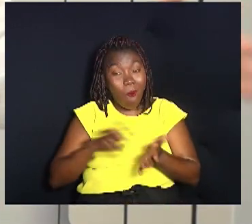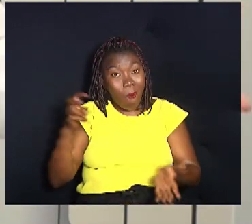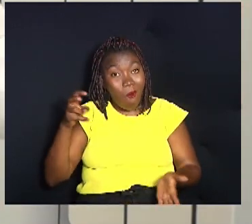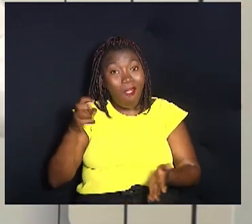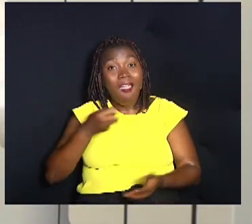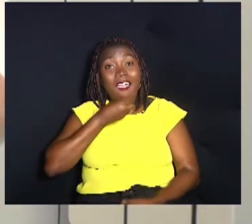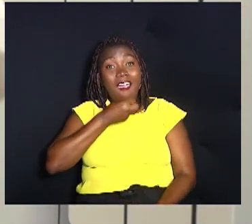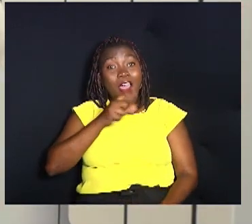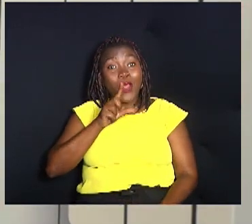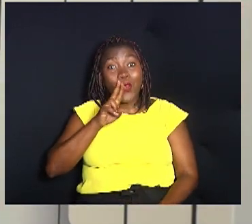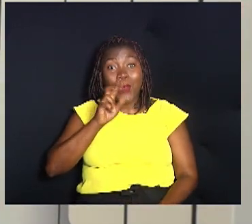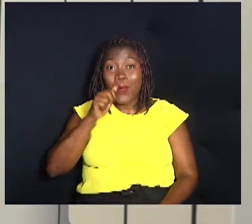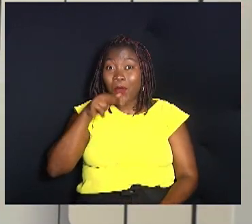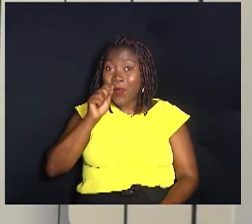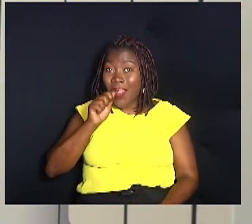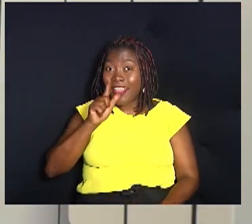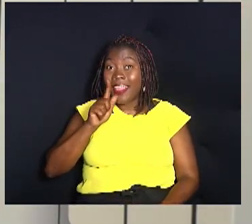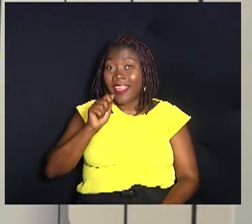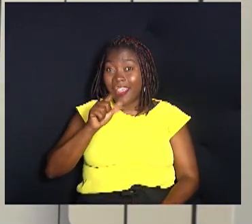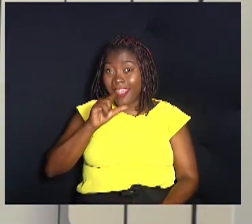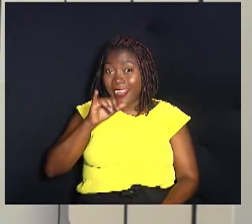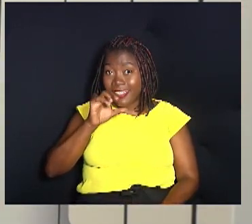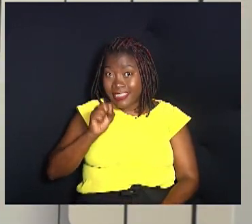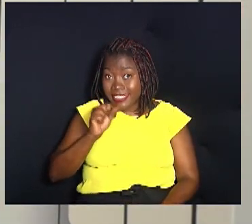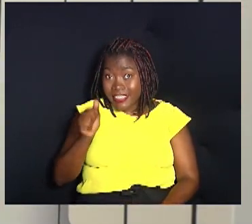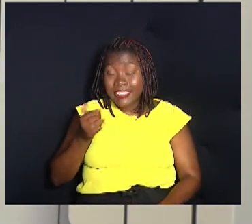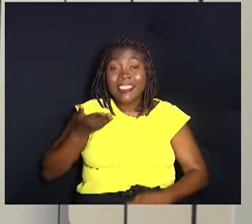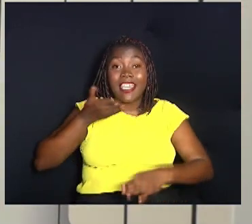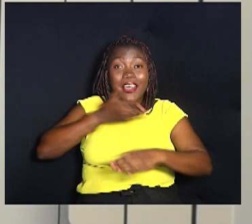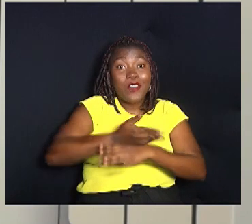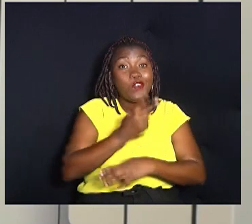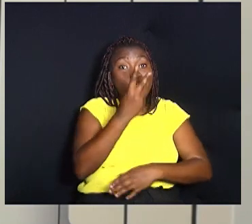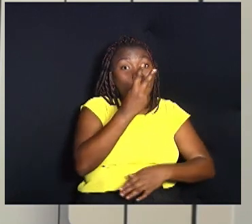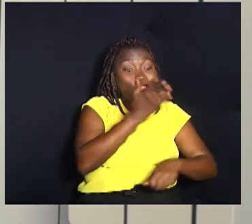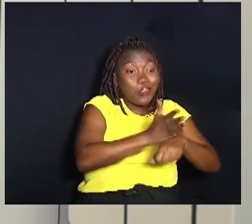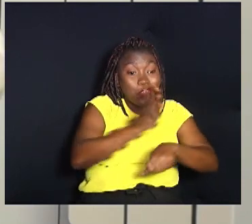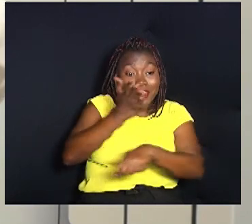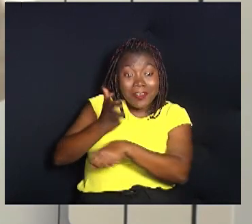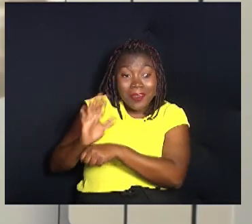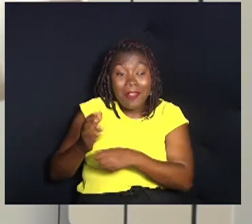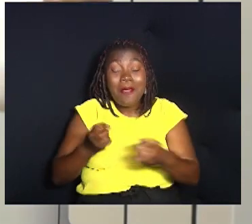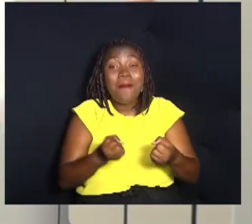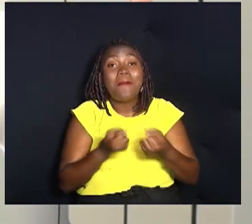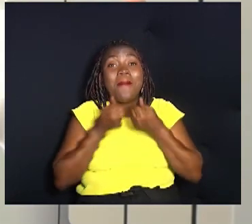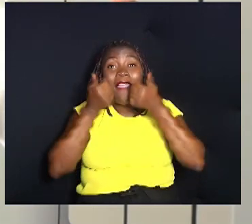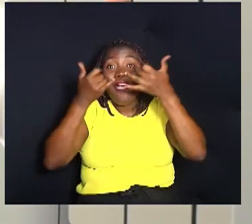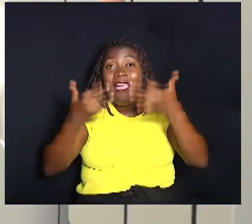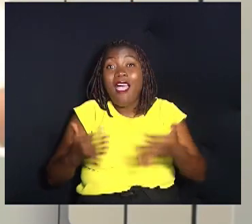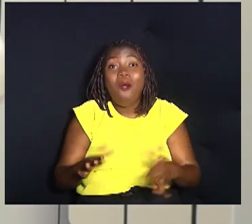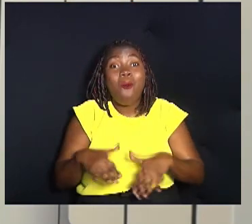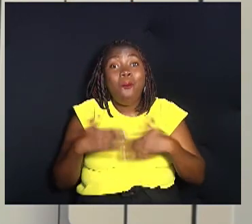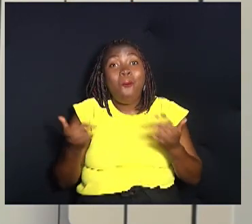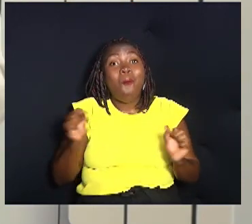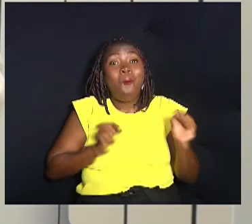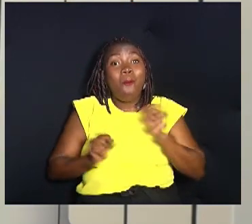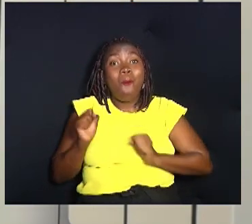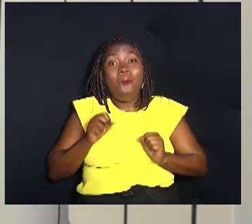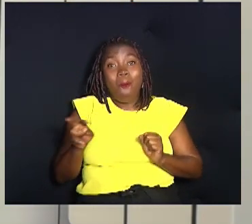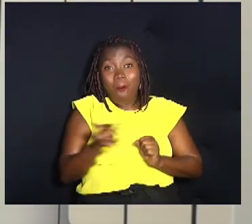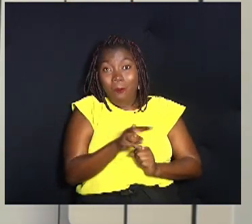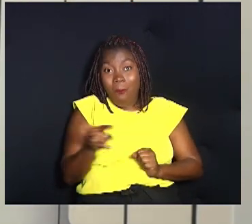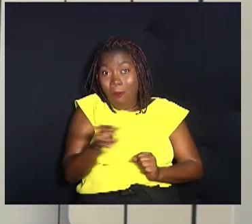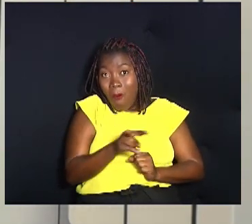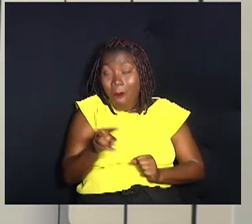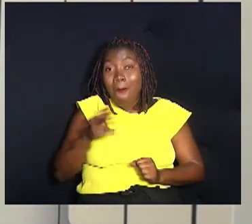repórter Luana Galiza foi até os 2 treinos dos times para contar qual a expectativa de cada equipe para